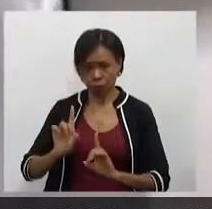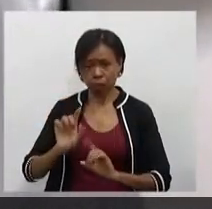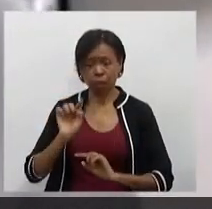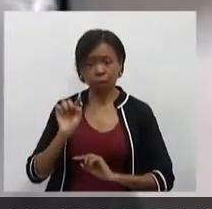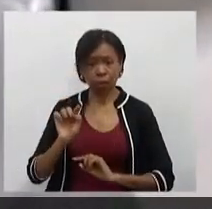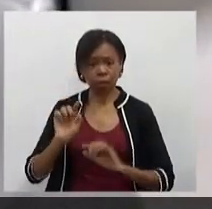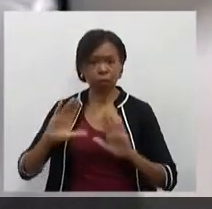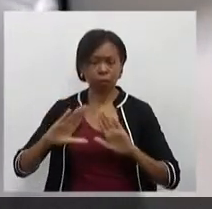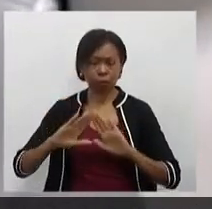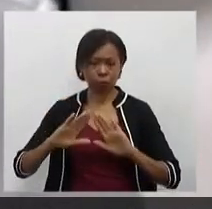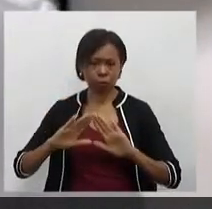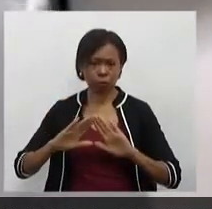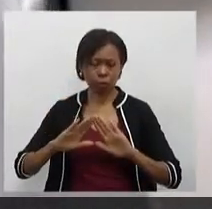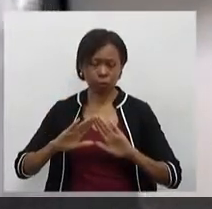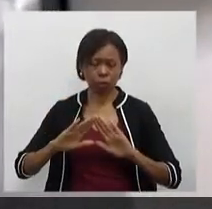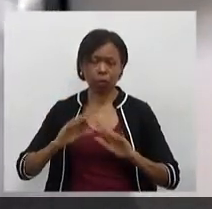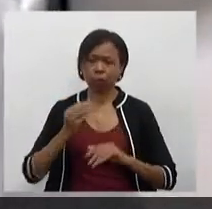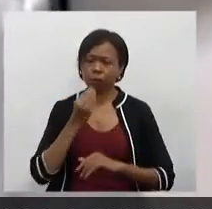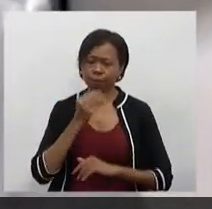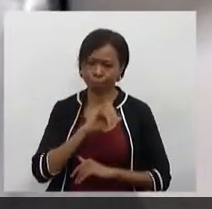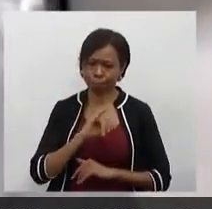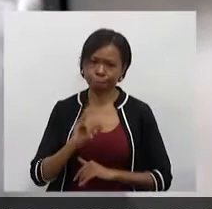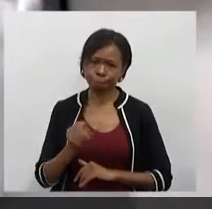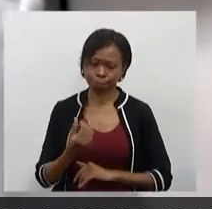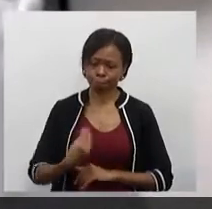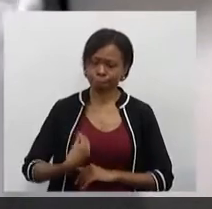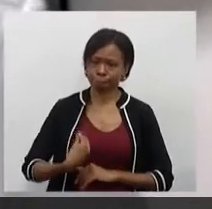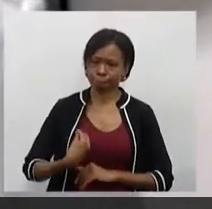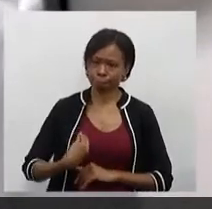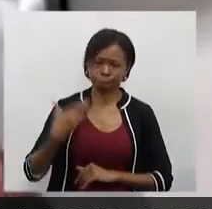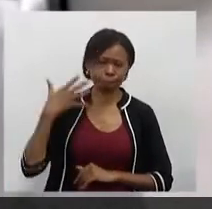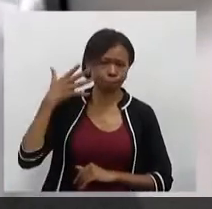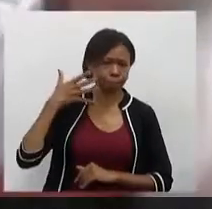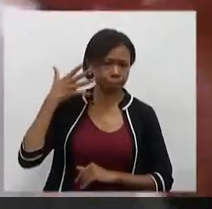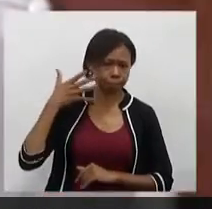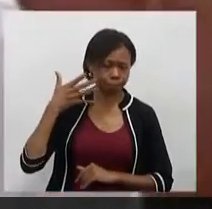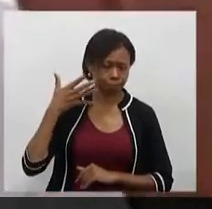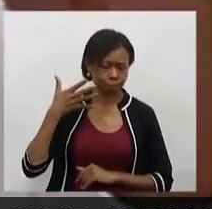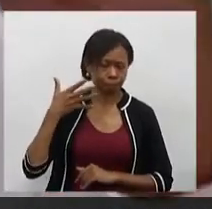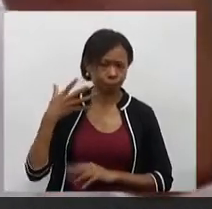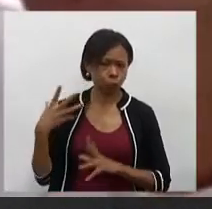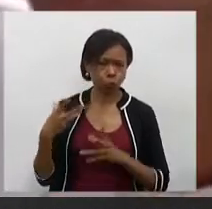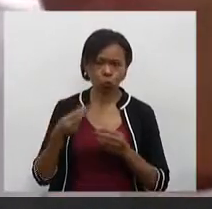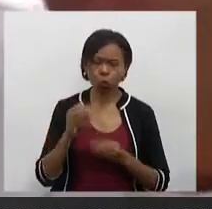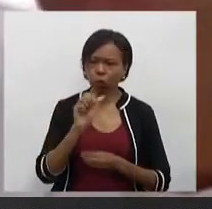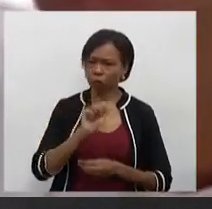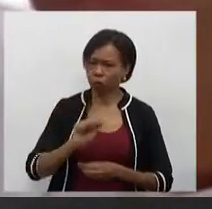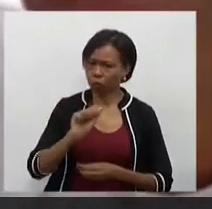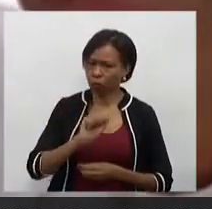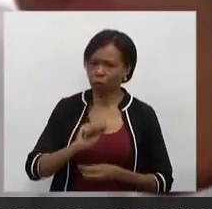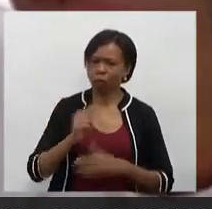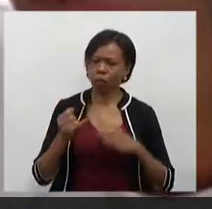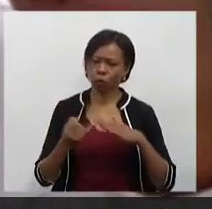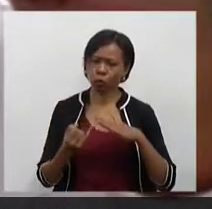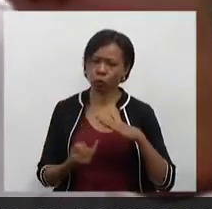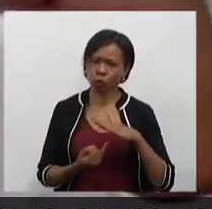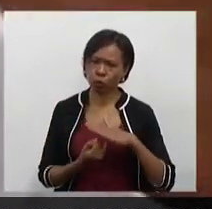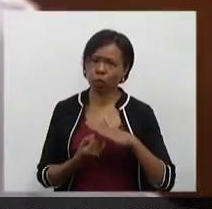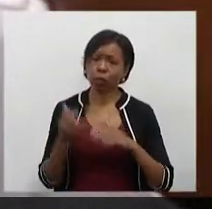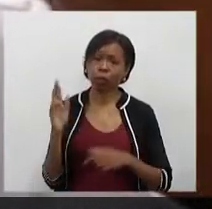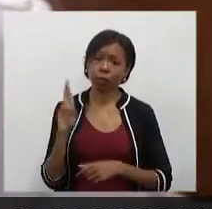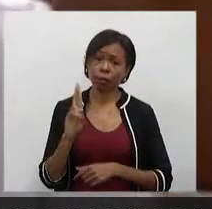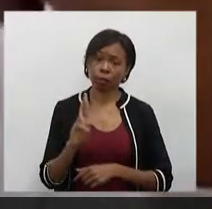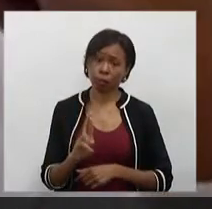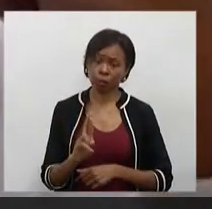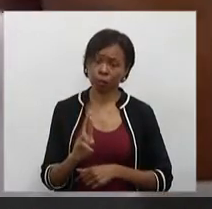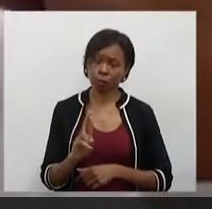por mais essa oportunidade de participação do CREFIP 4, do CONPED e das associações aí que representam a defesa